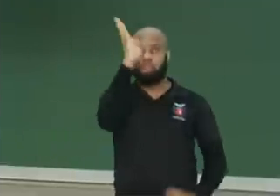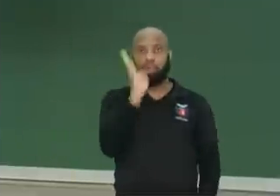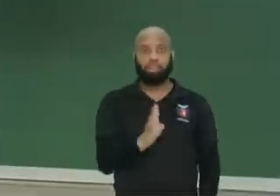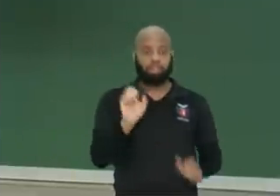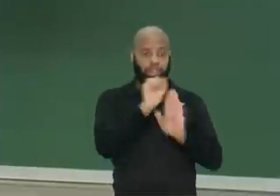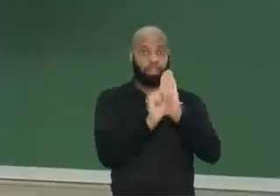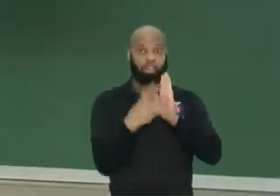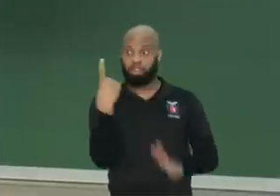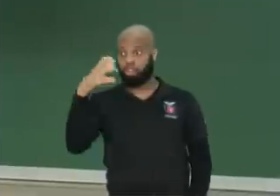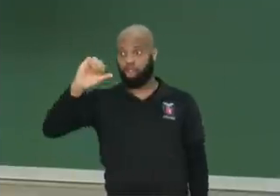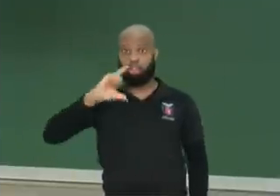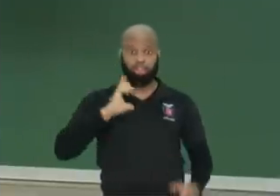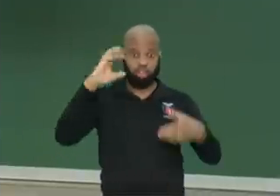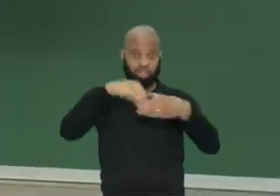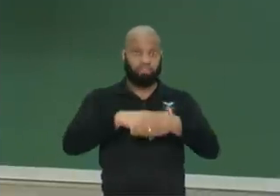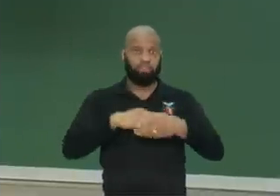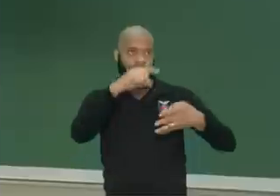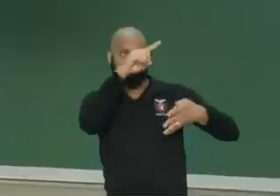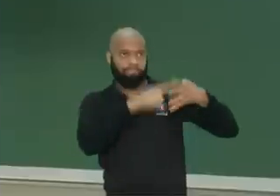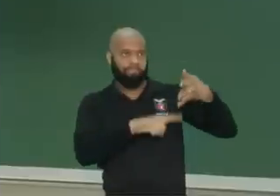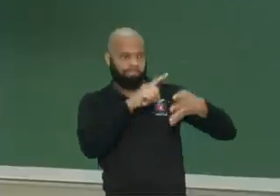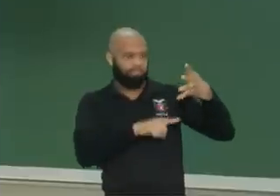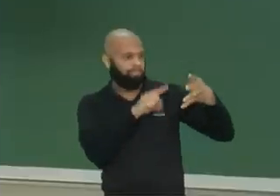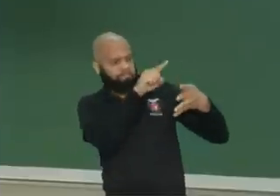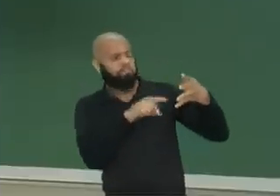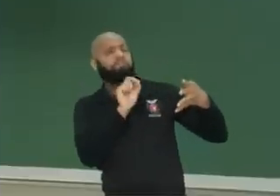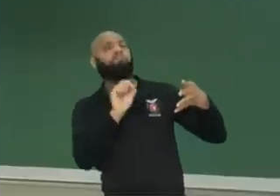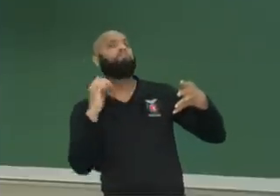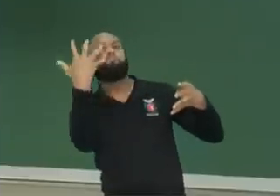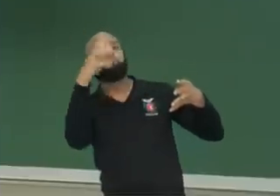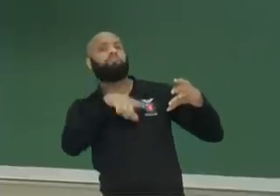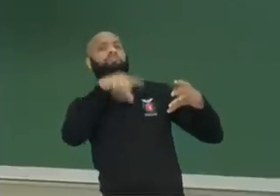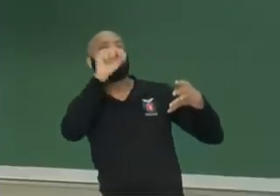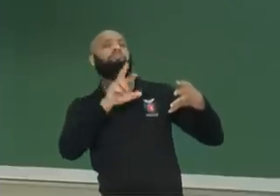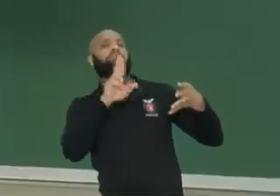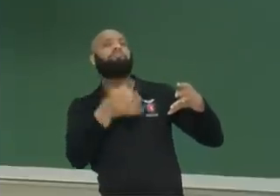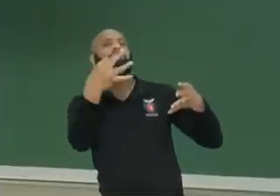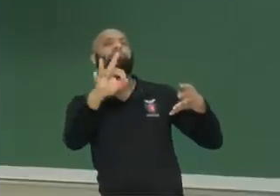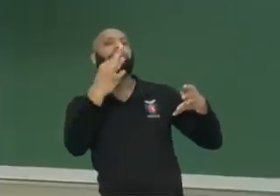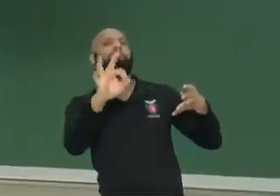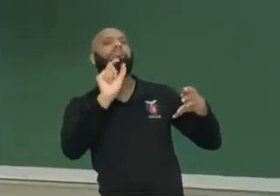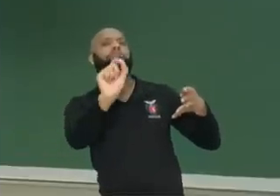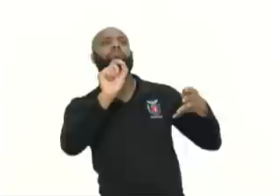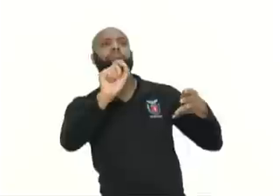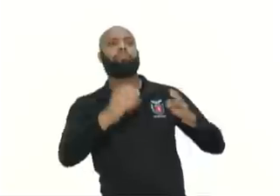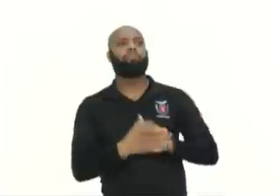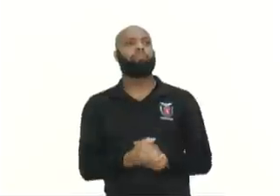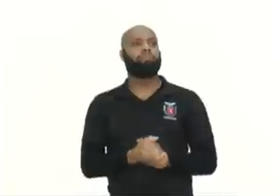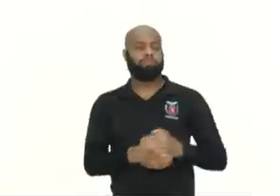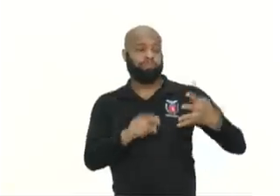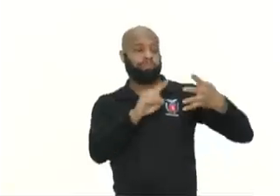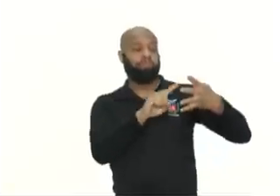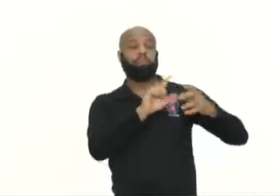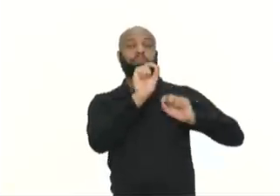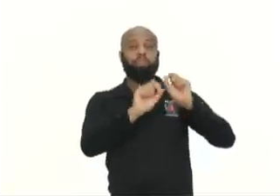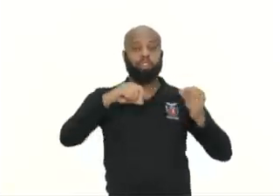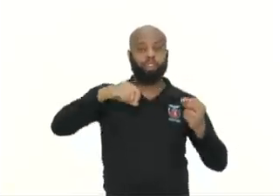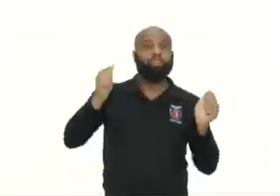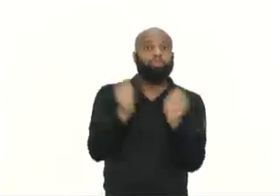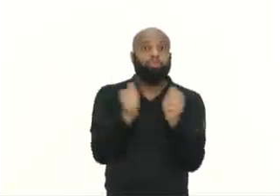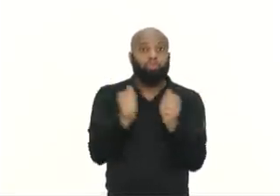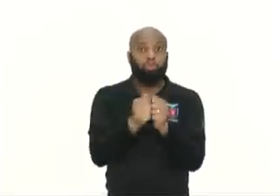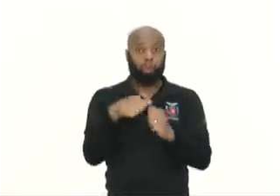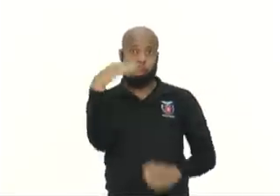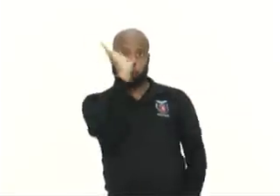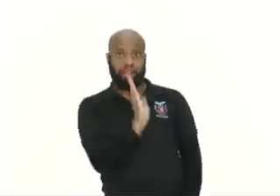no século XIX dentro dessas alternativas que nós apresentamos? Qual que é a resposta correta do nosso quiz? O envolvimento do Brasil na Guerra